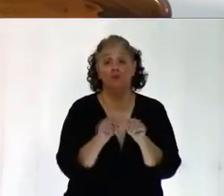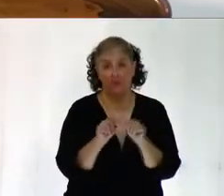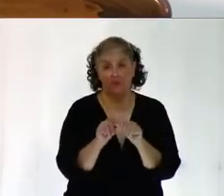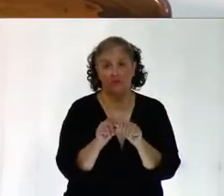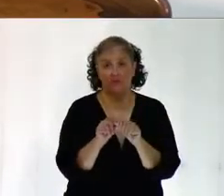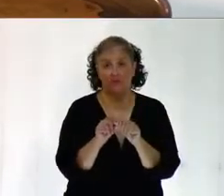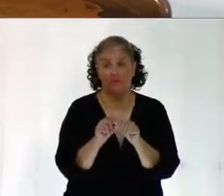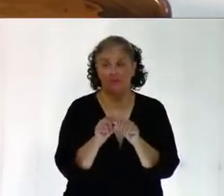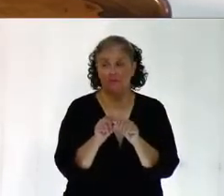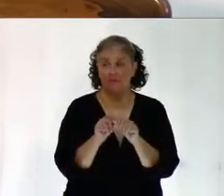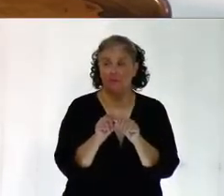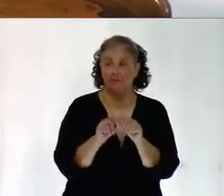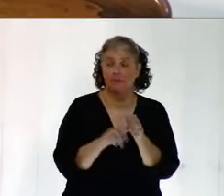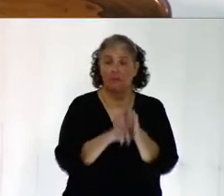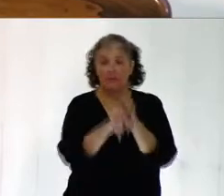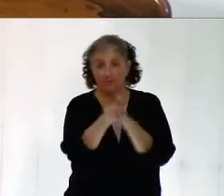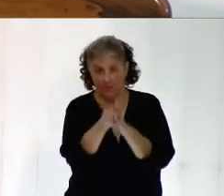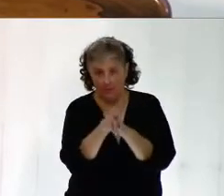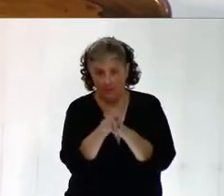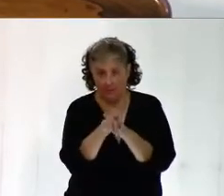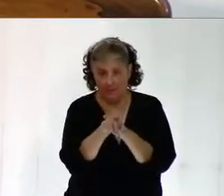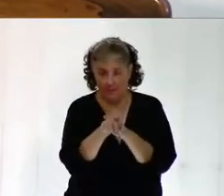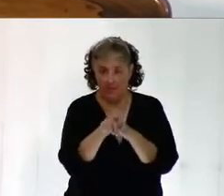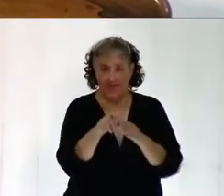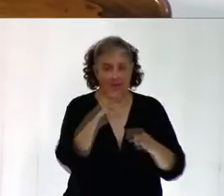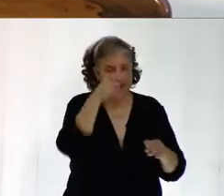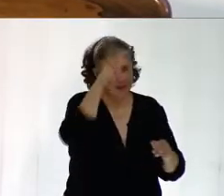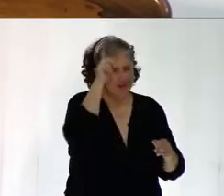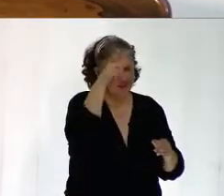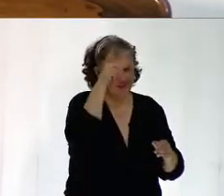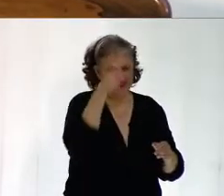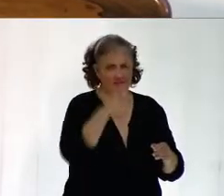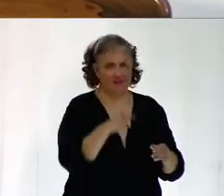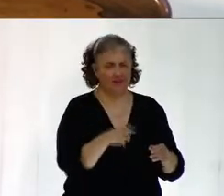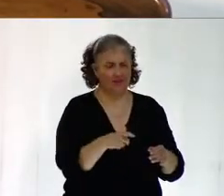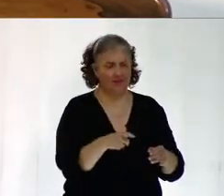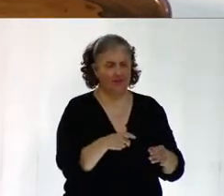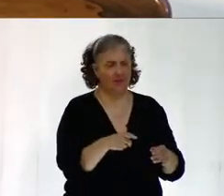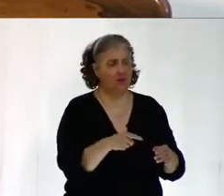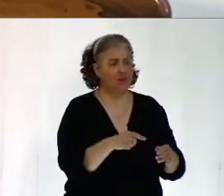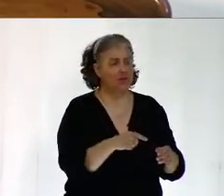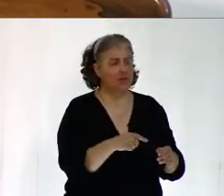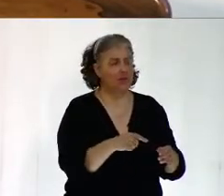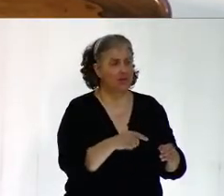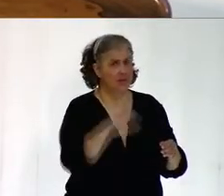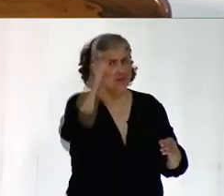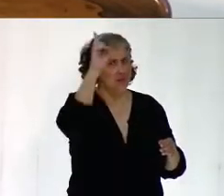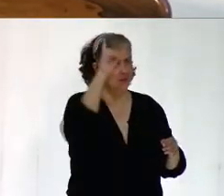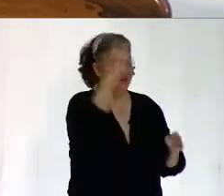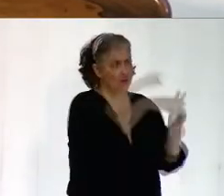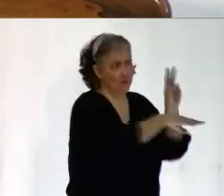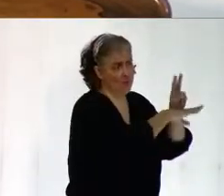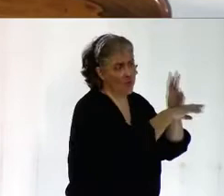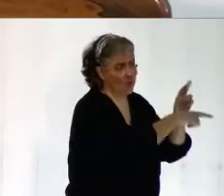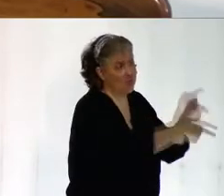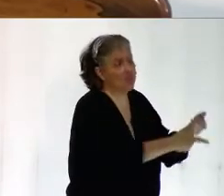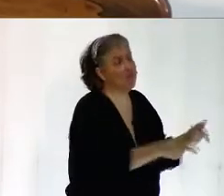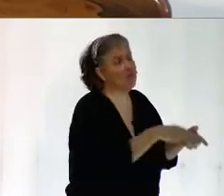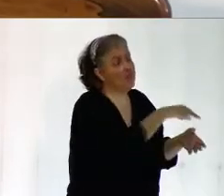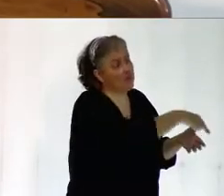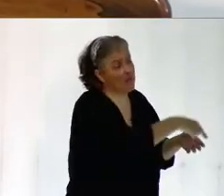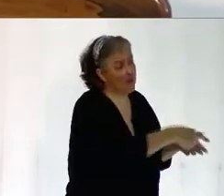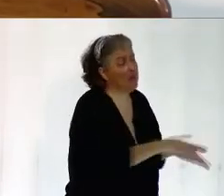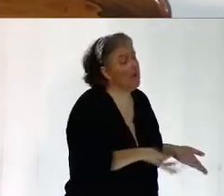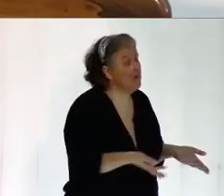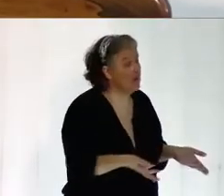ele passa pela primeira tentação quando satanás diz mesmo cuida de ti e ele disse não vende ver pela